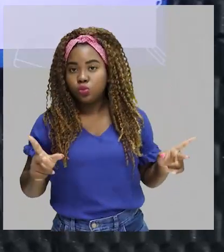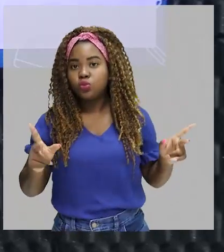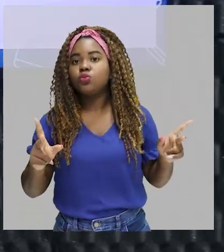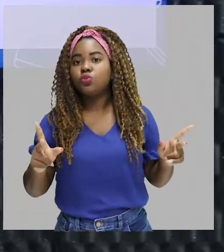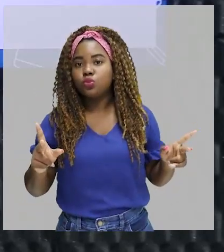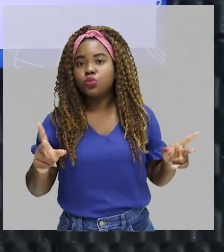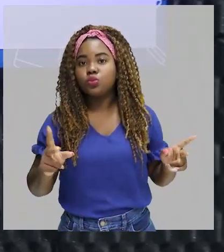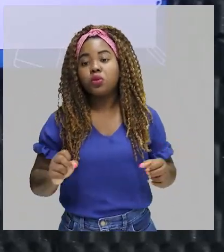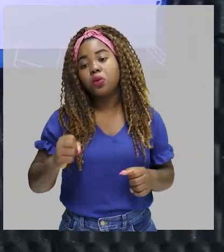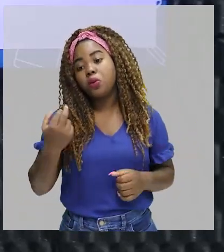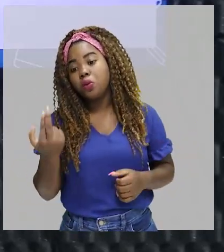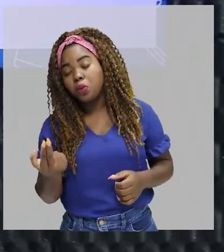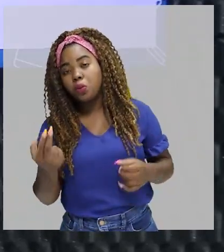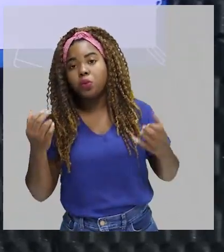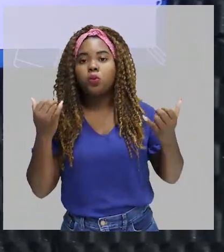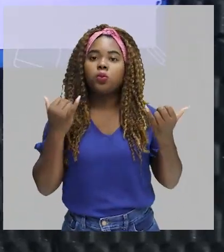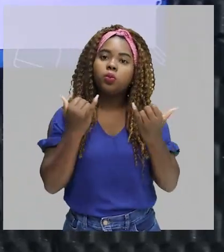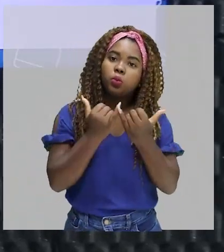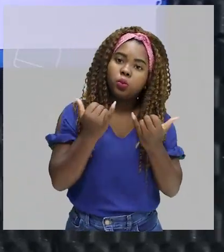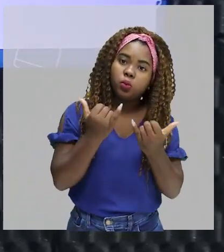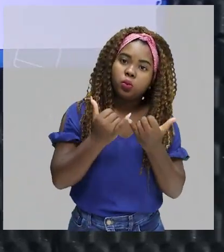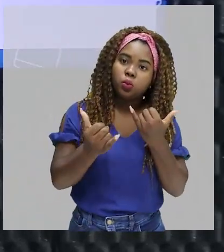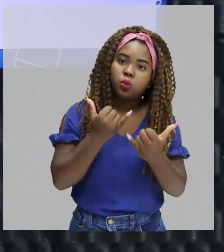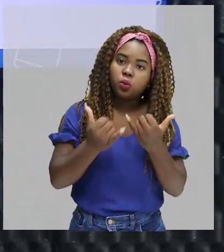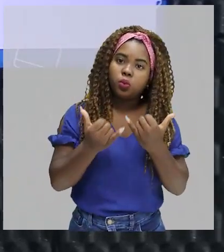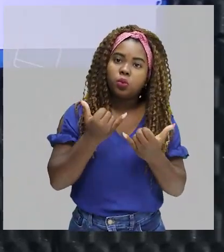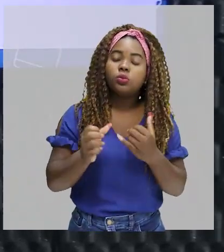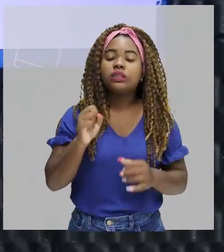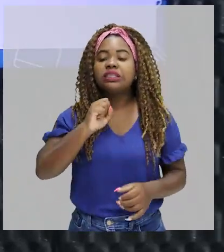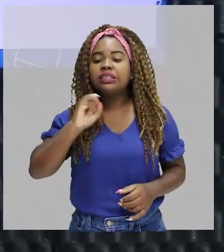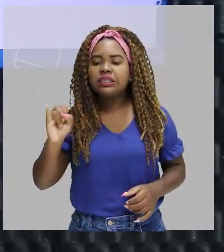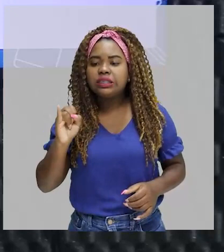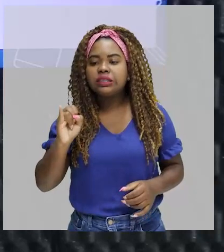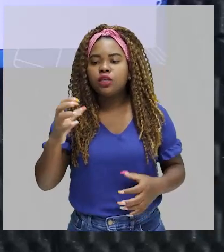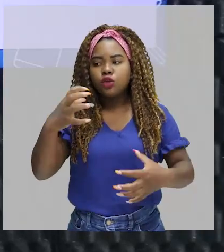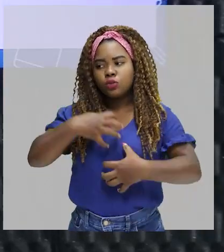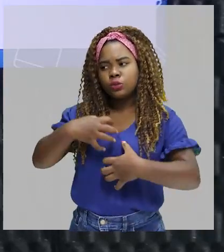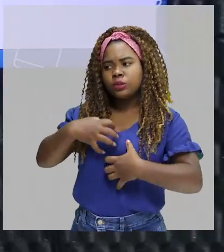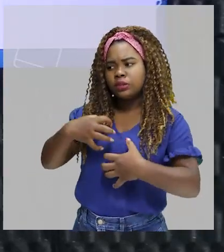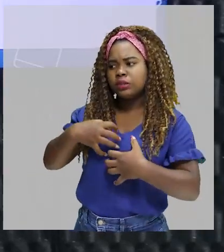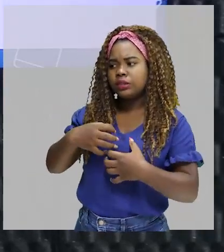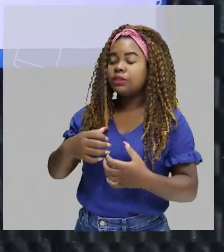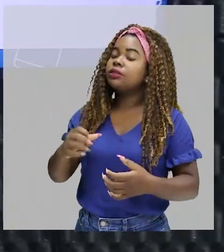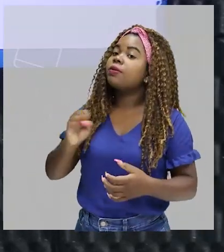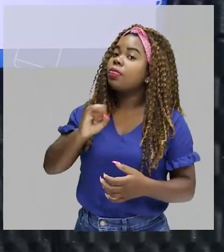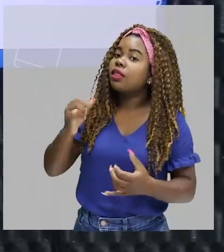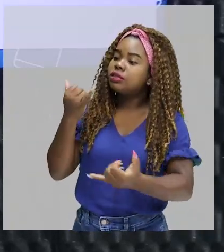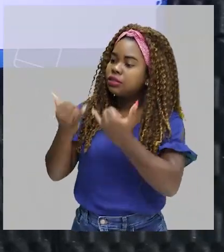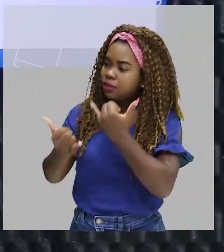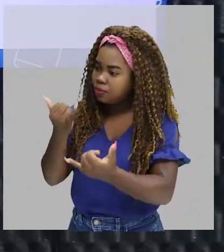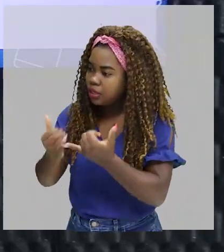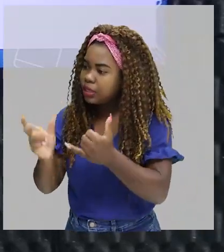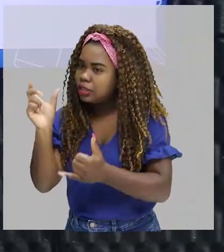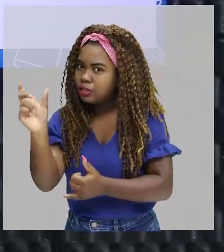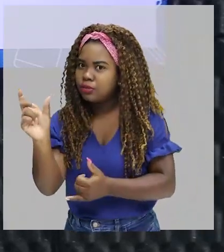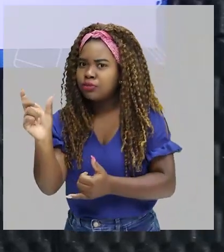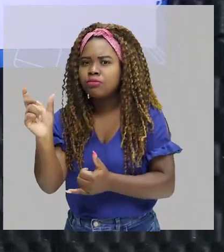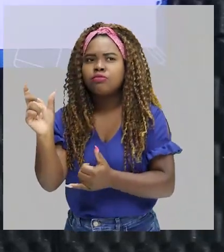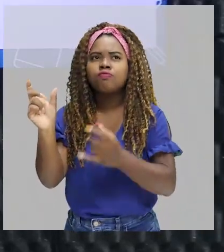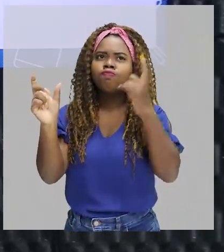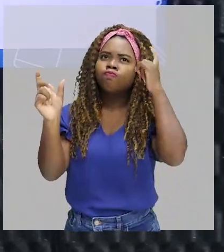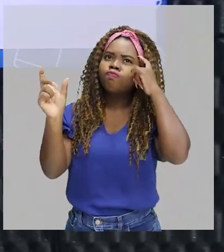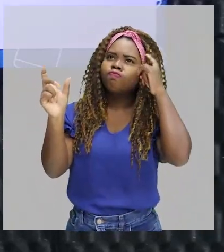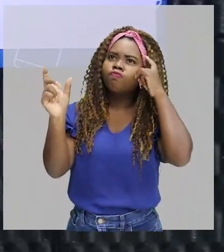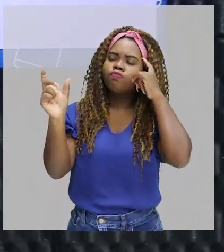sentido semelhante, tá? Se ela parece uma coisa e o sentido é diferente, ela é um falso cognato. Se